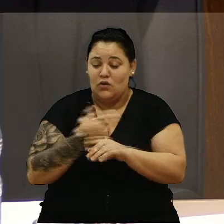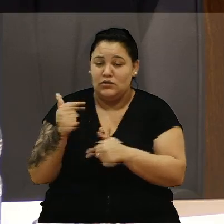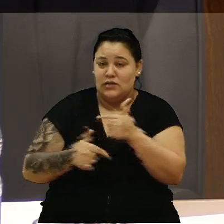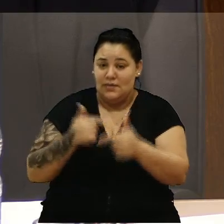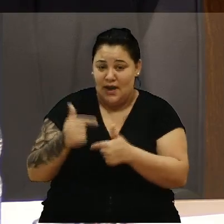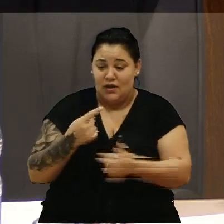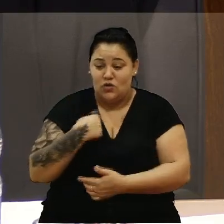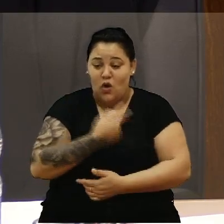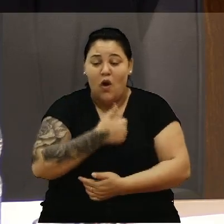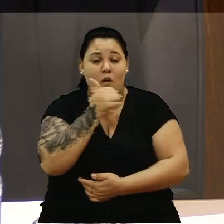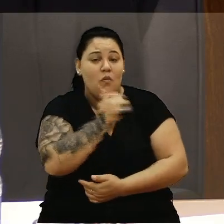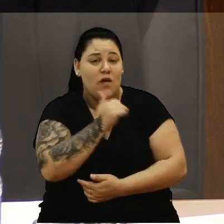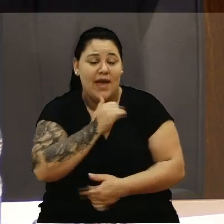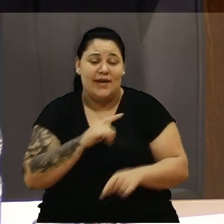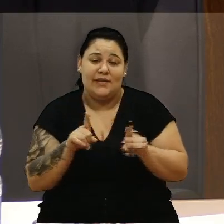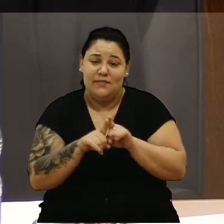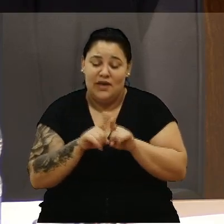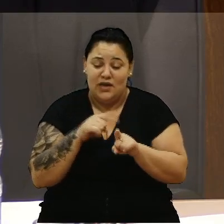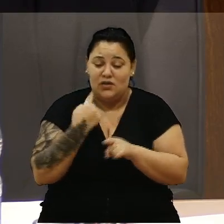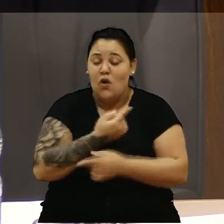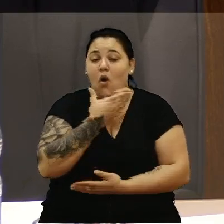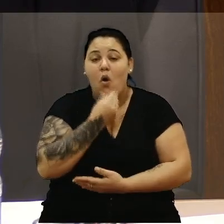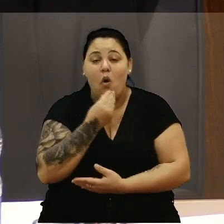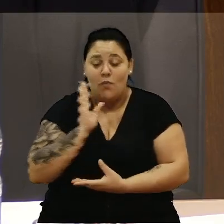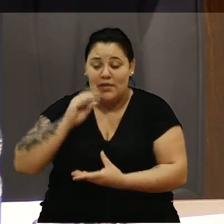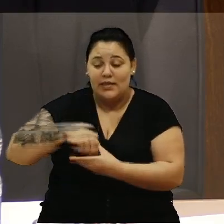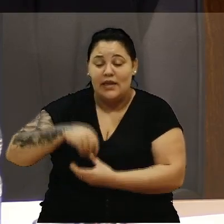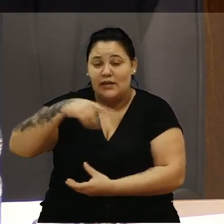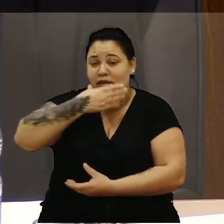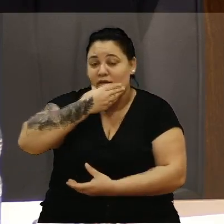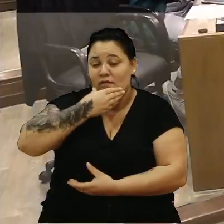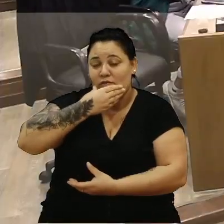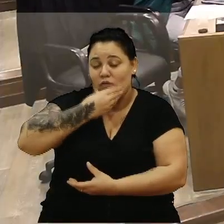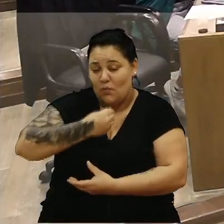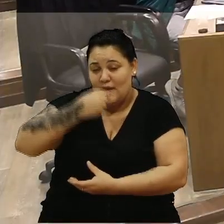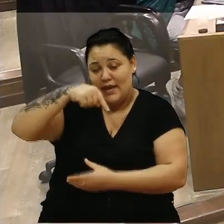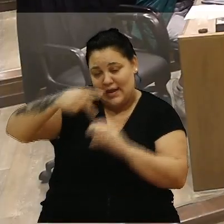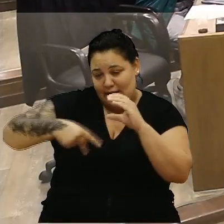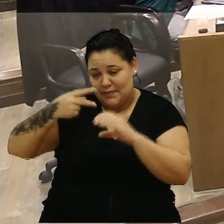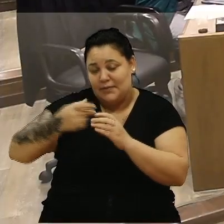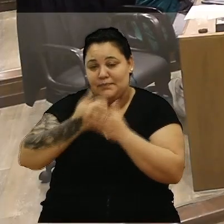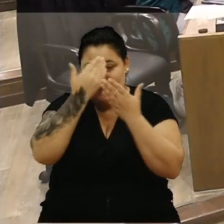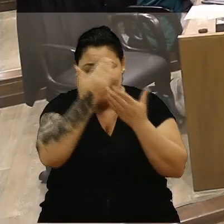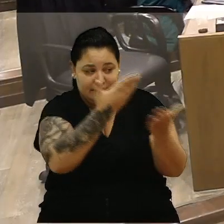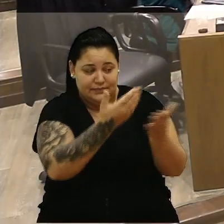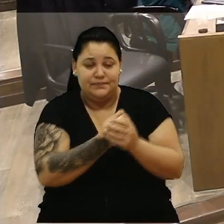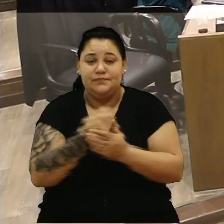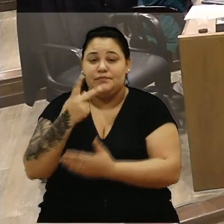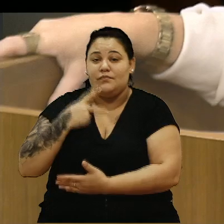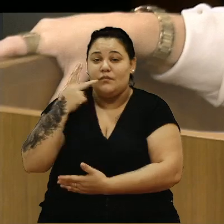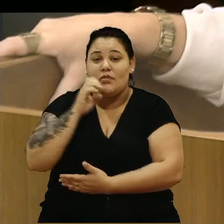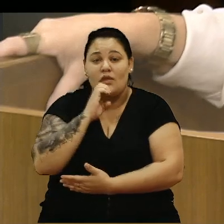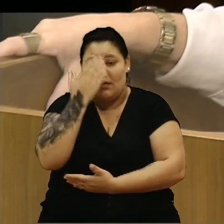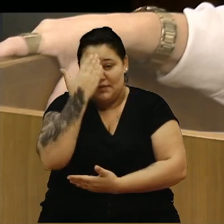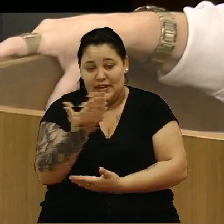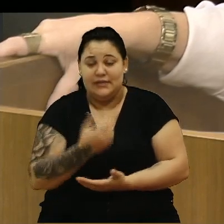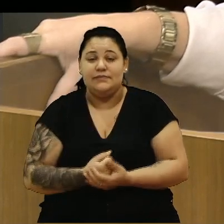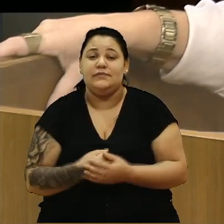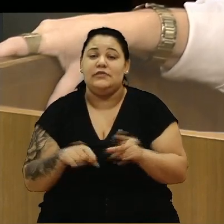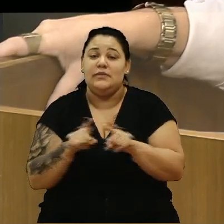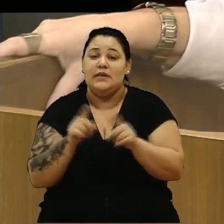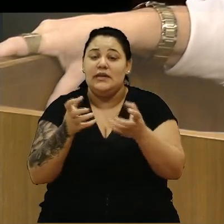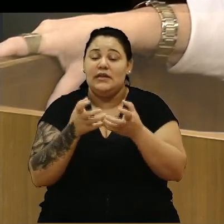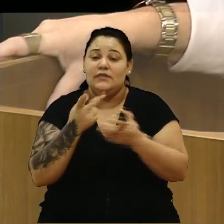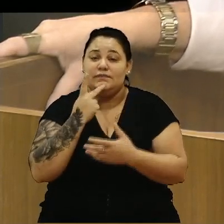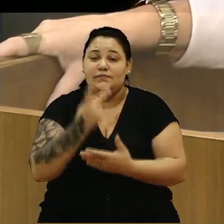nós mulheres, mas também para os homens aqui dentro desta casa. Muito obrigada. Obrigada, vereadora Estela. Também quero fazer a